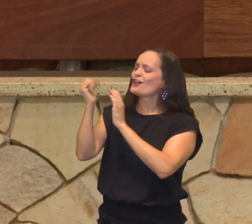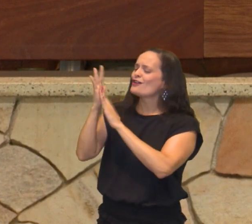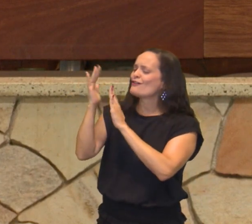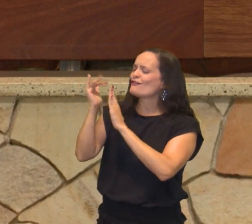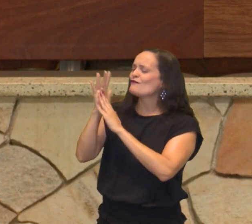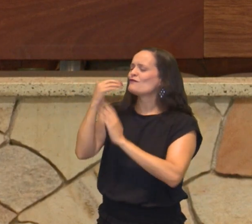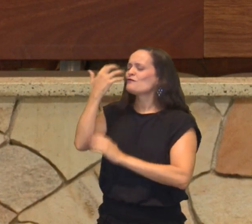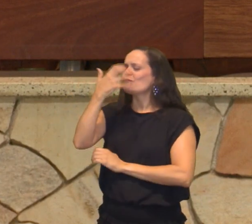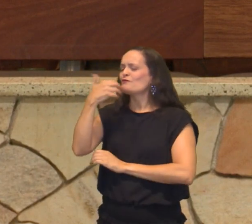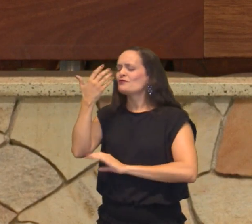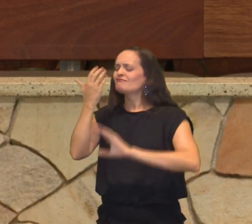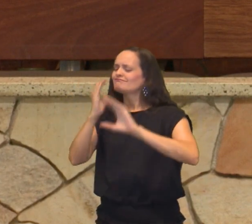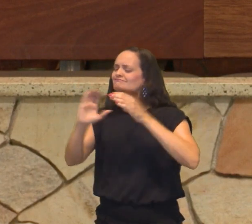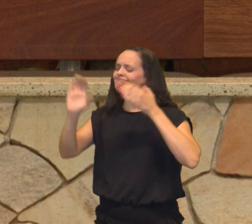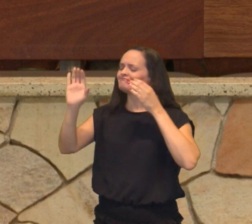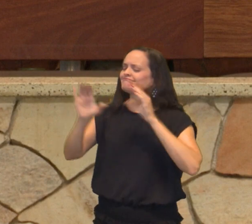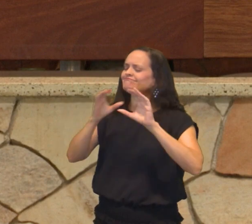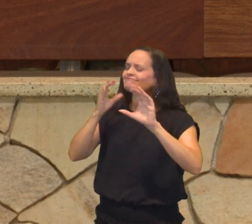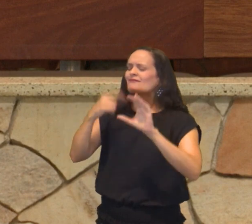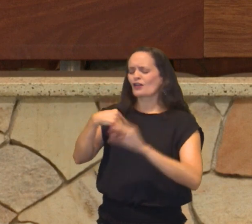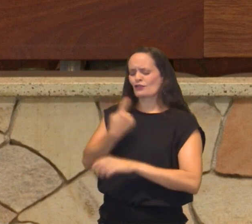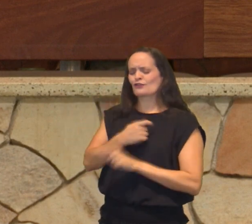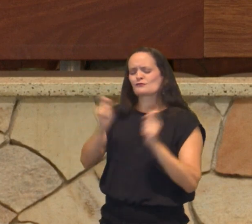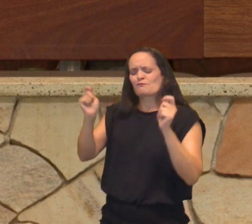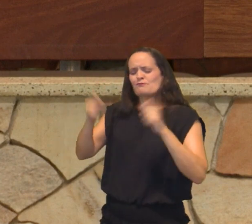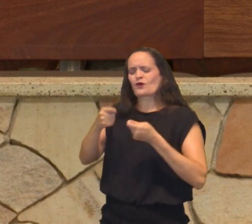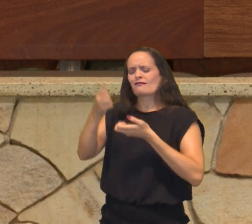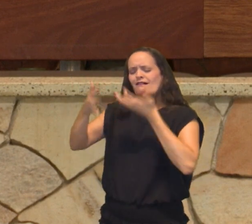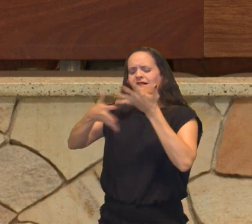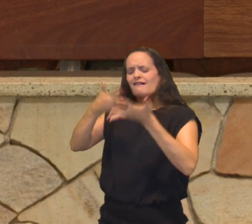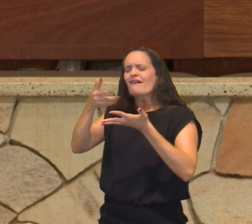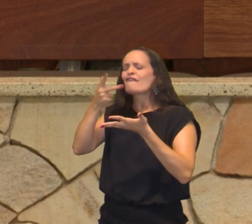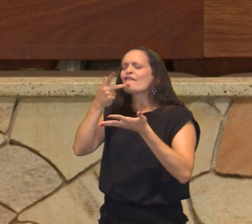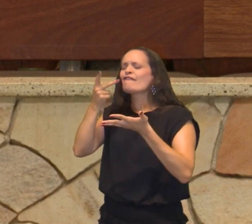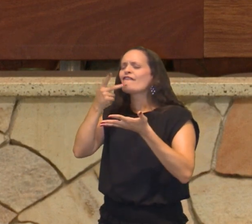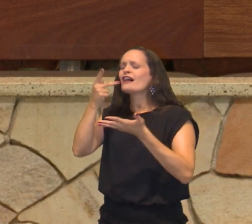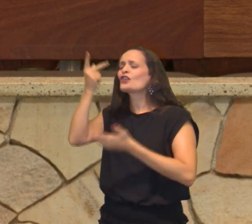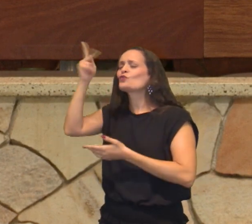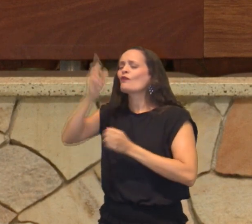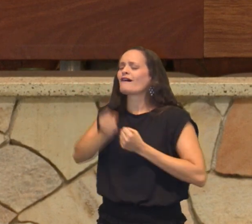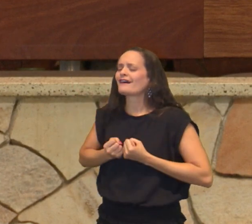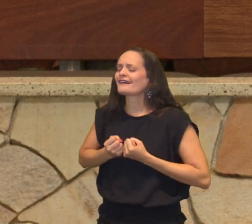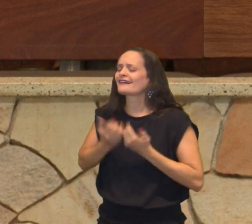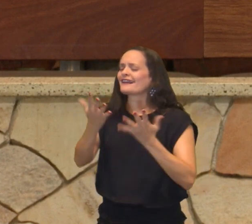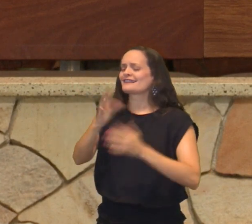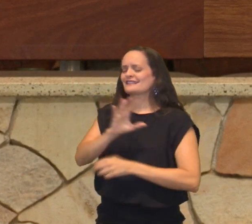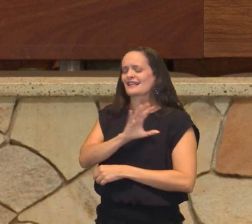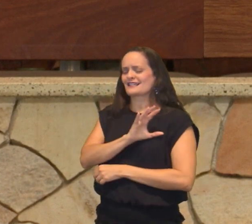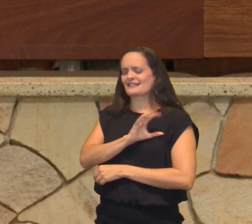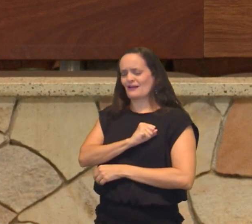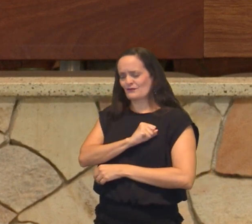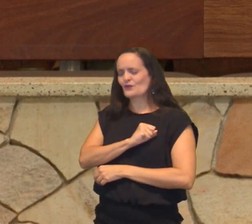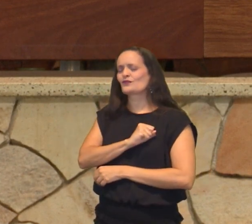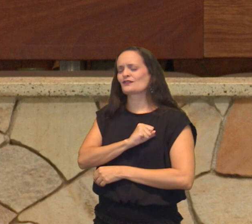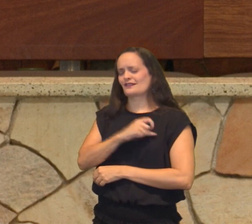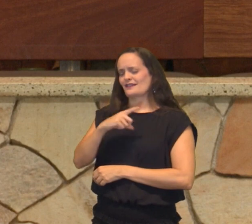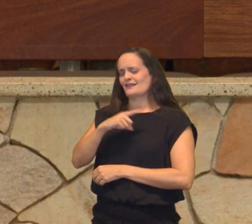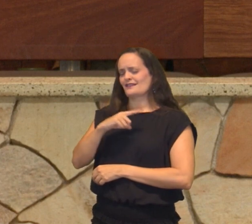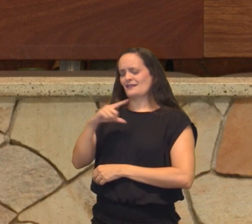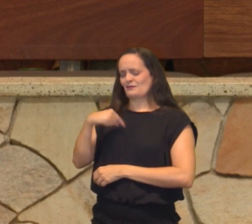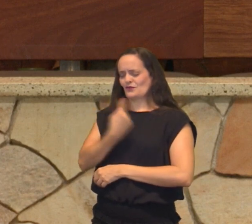canções. Nós podemos falar da Tua graça, dessa misericórdia, deste amor que Tu tens por